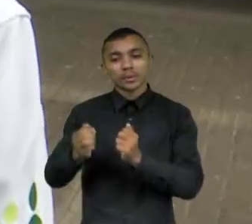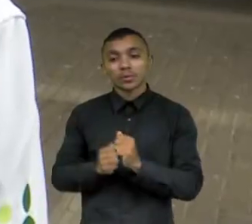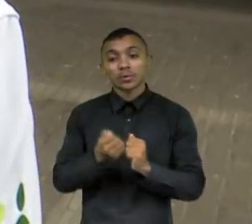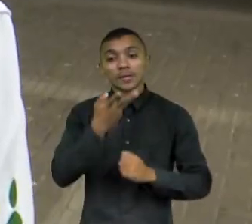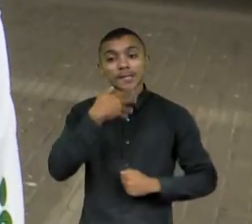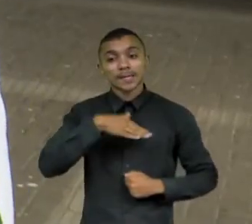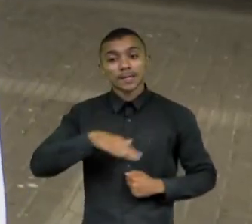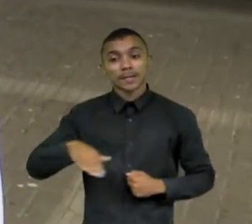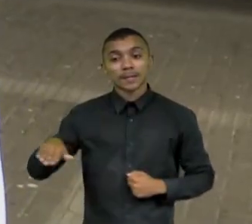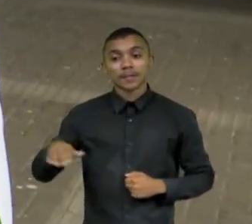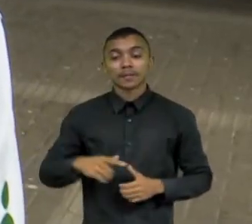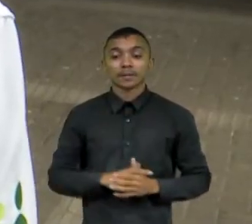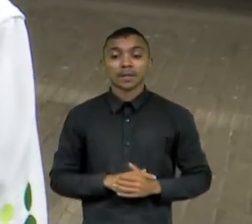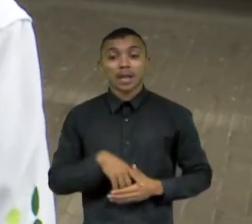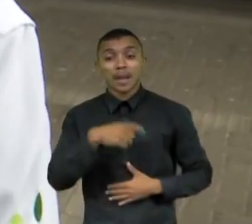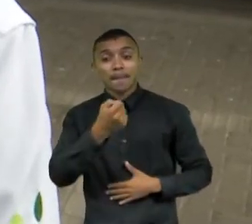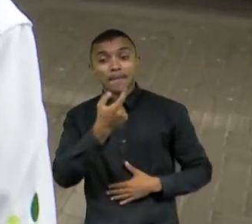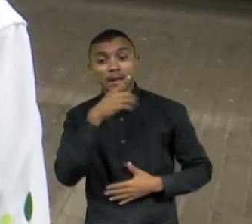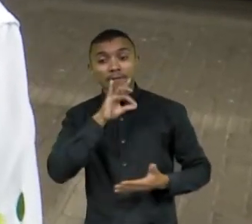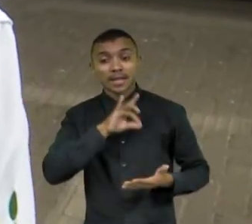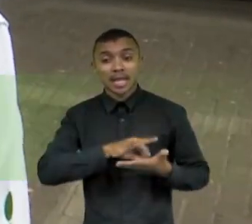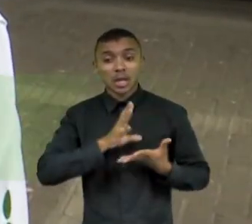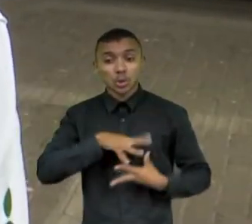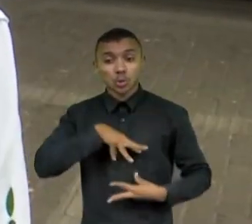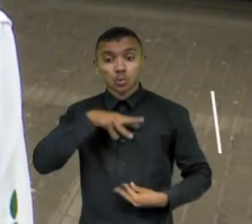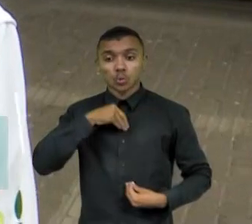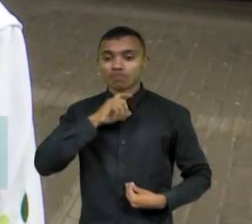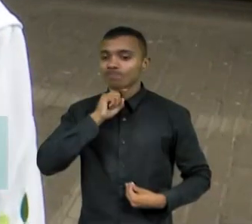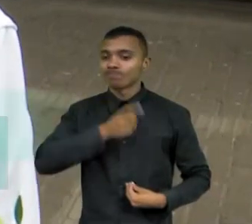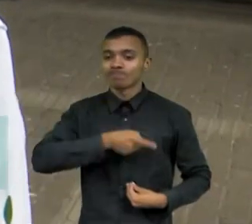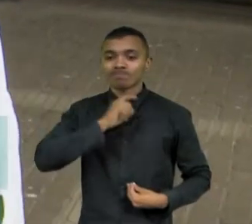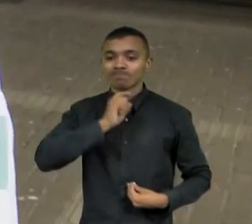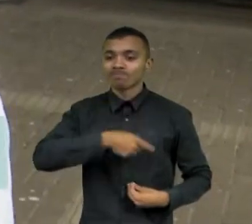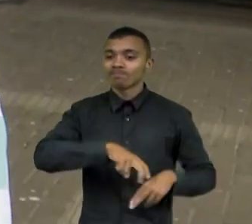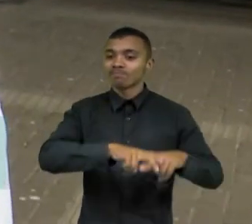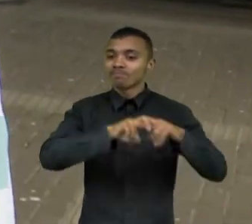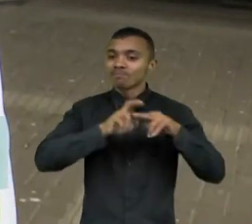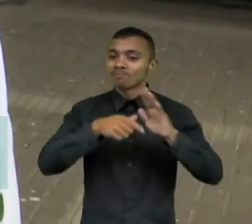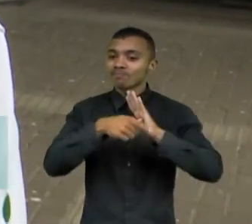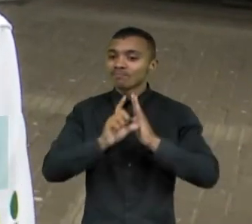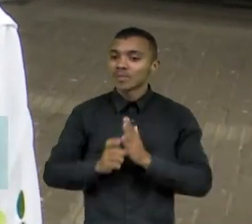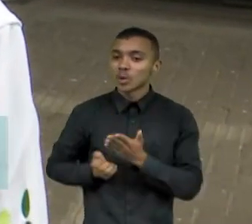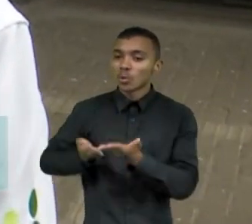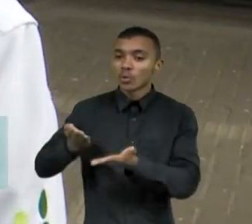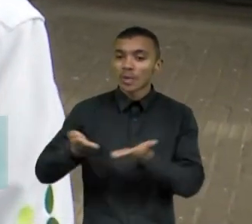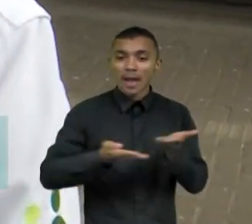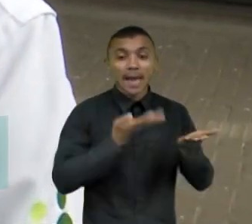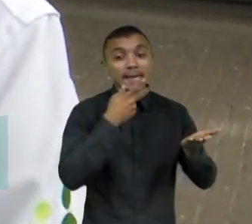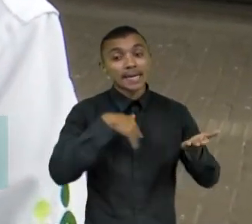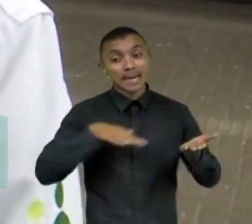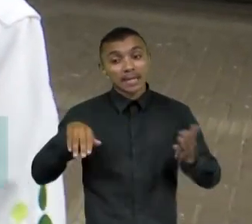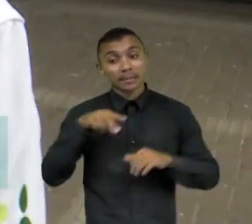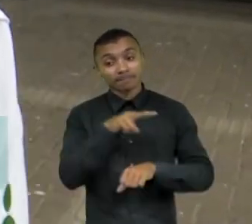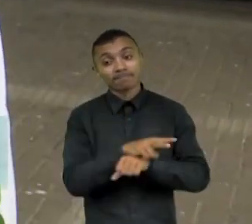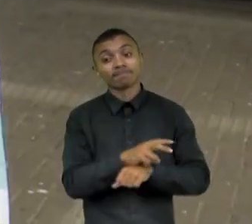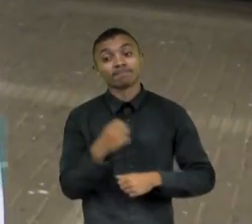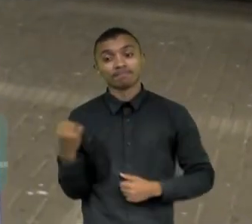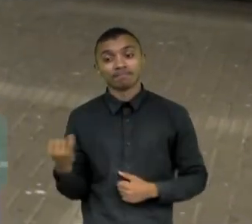Não existe uma medicação que cure a criança da doença. Então, o acompanhamento dessas crianças é muito importante.